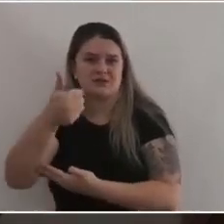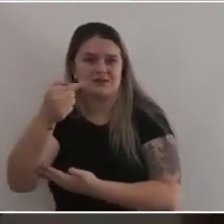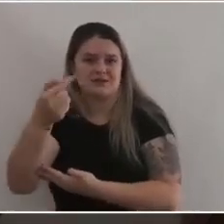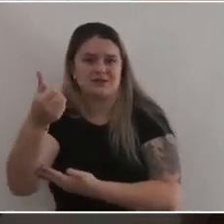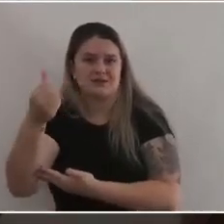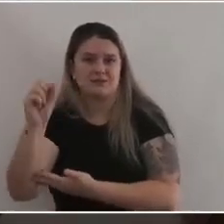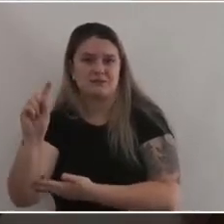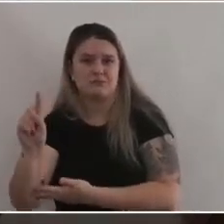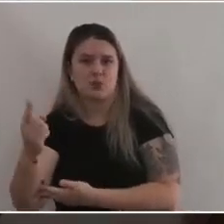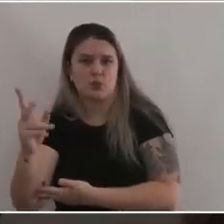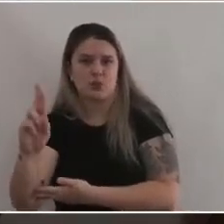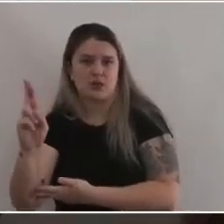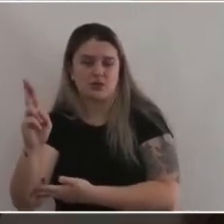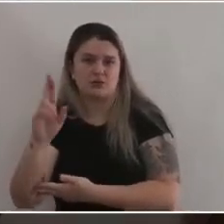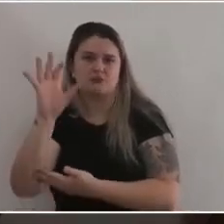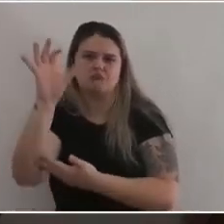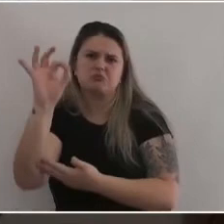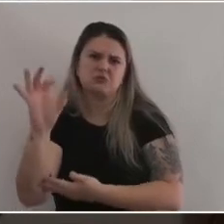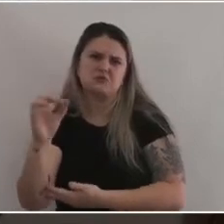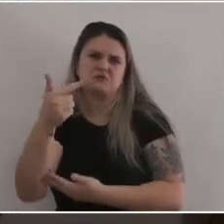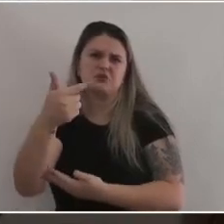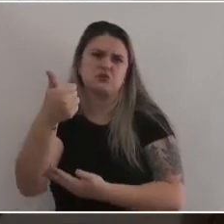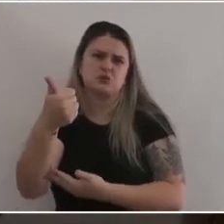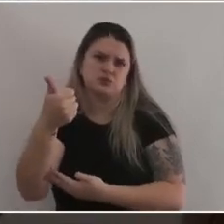20.166.000. Então, o percentual de